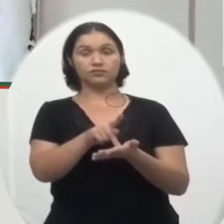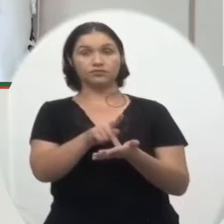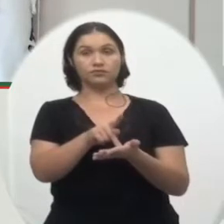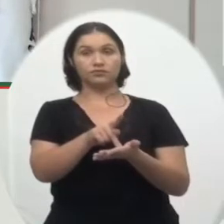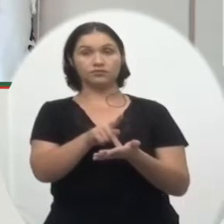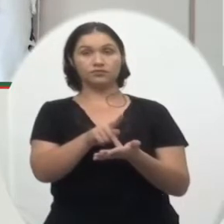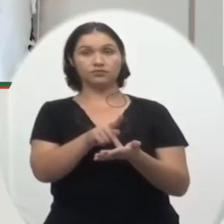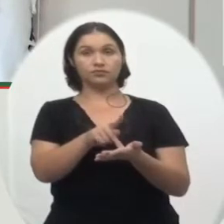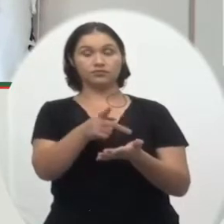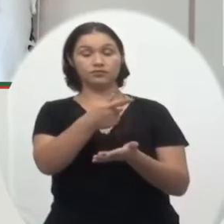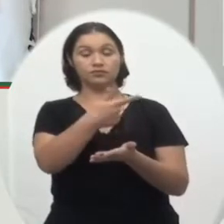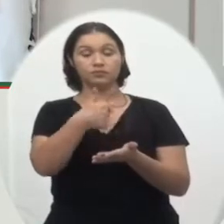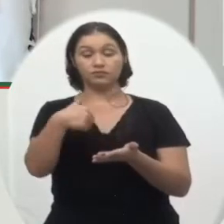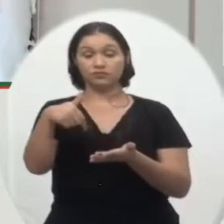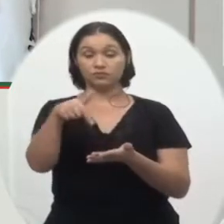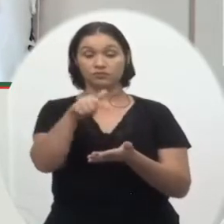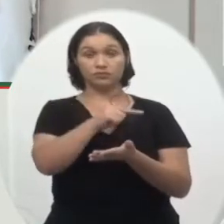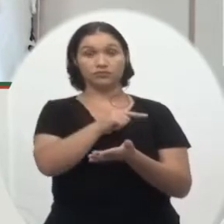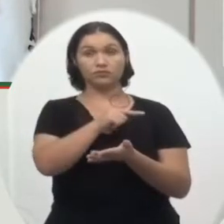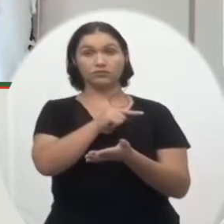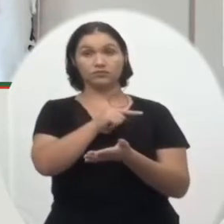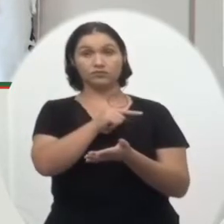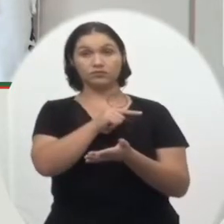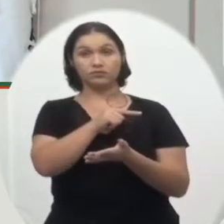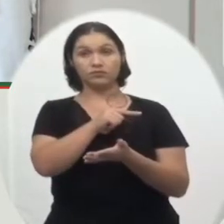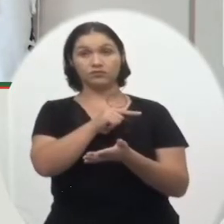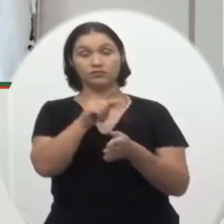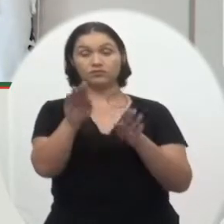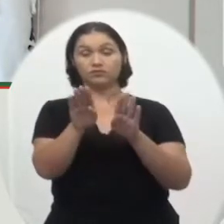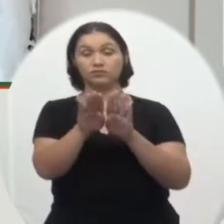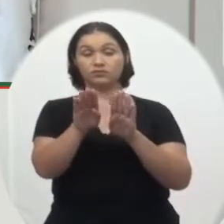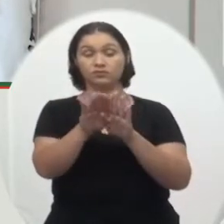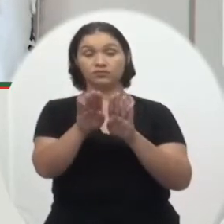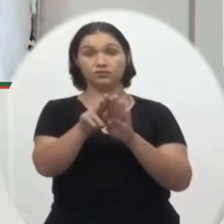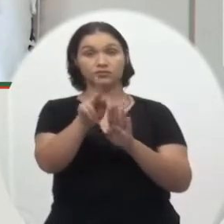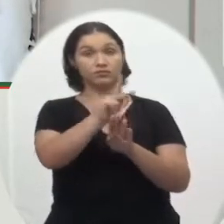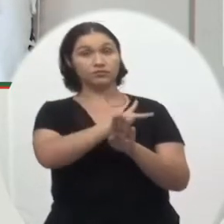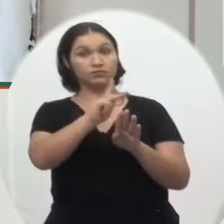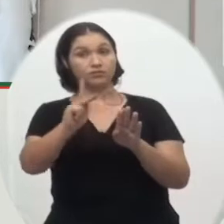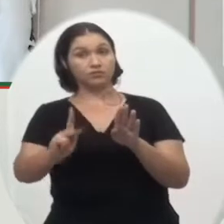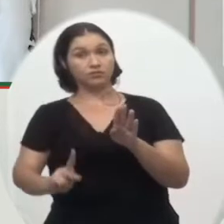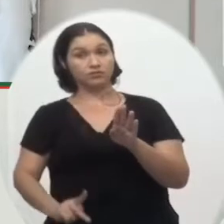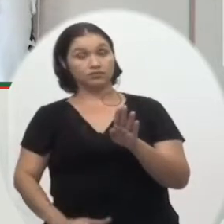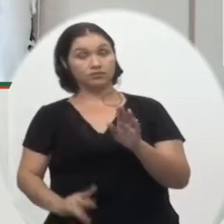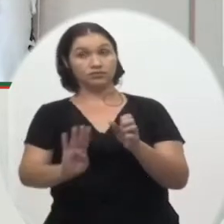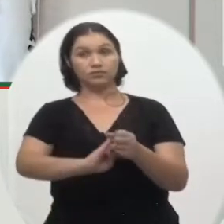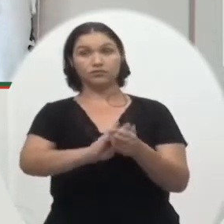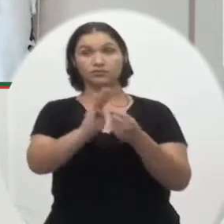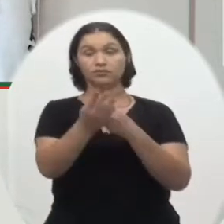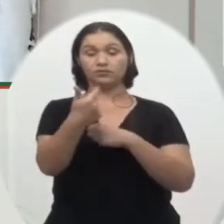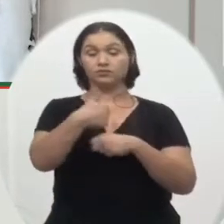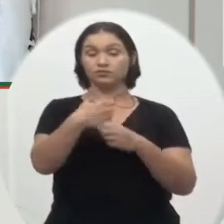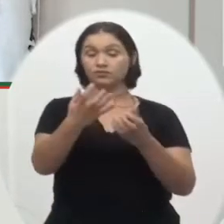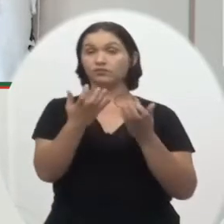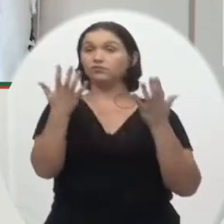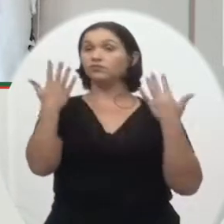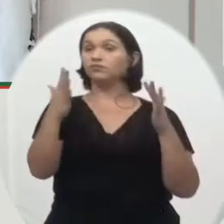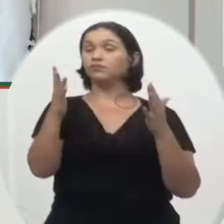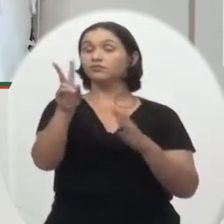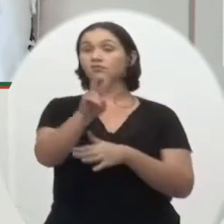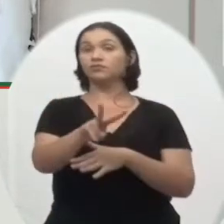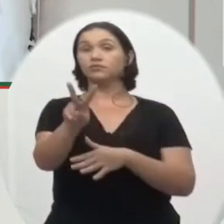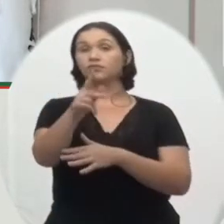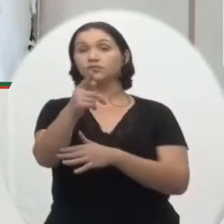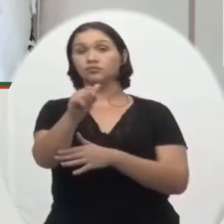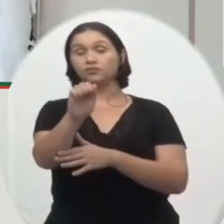gente, em nossa caminhada como líder comunitário, e aqui quero parabenizar o novo vereador Paiol pelo projeto, no qual